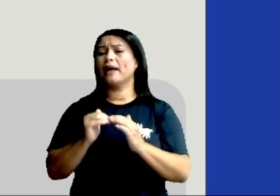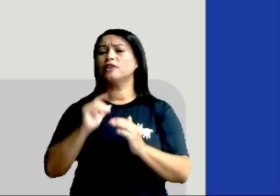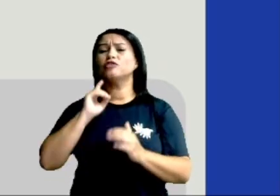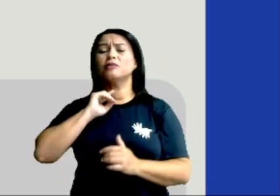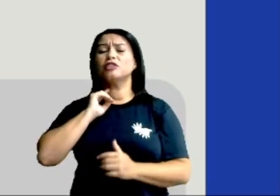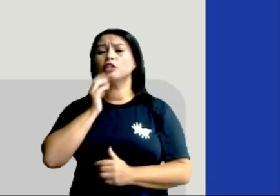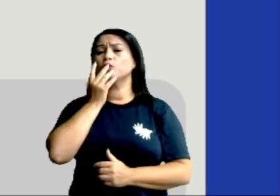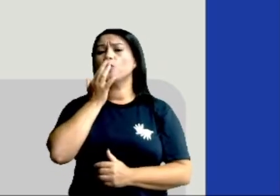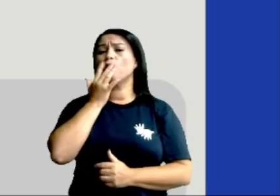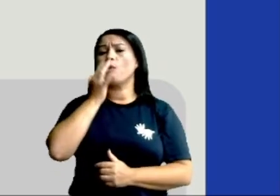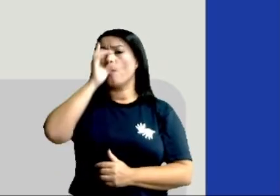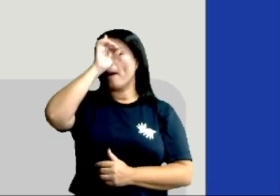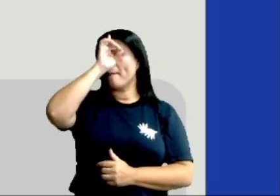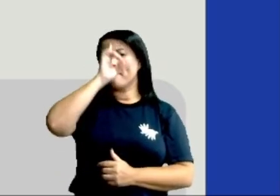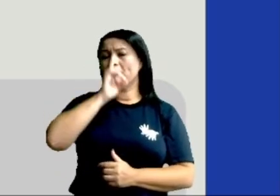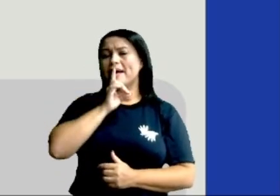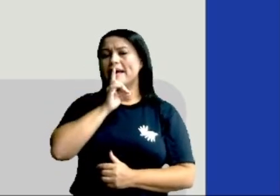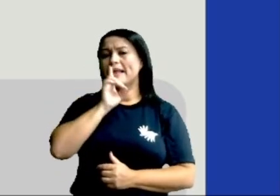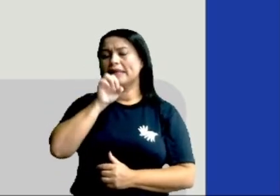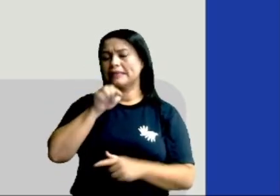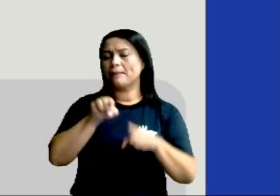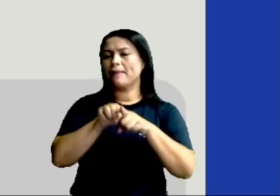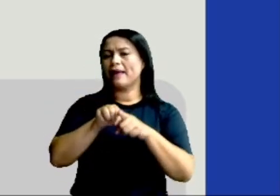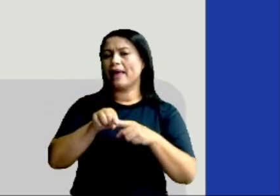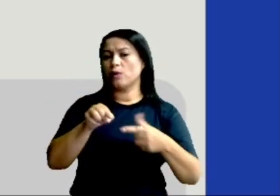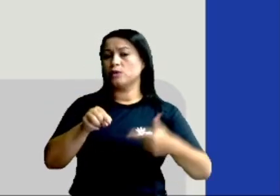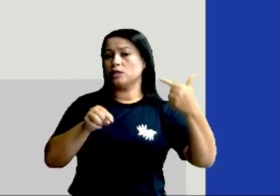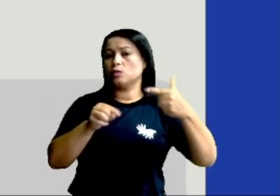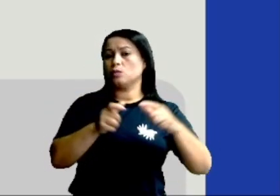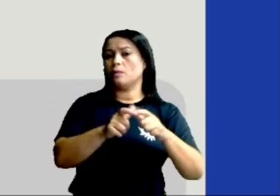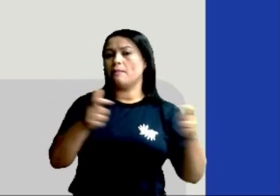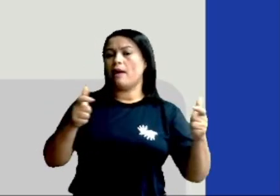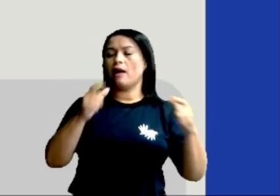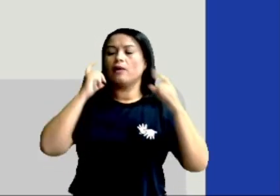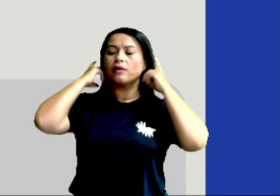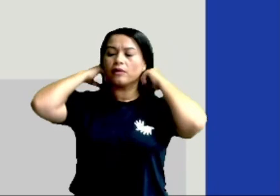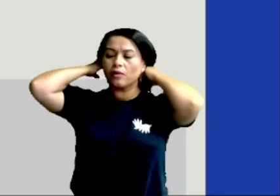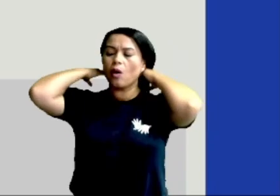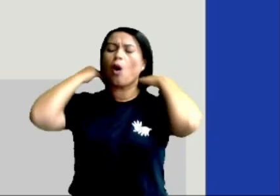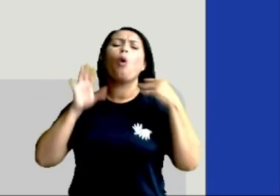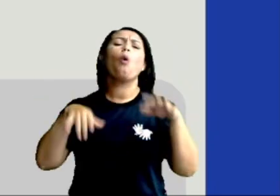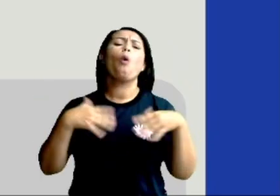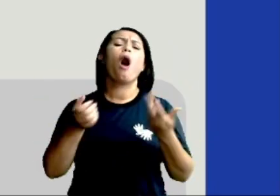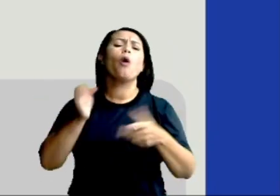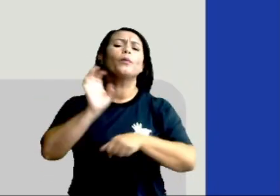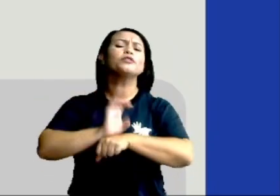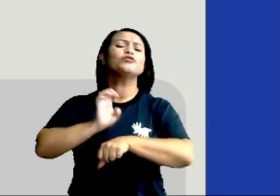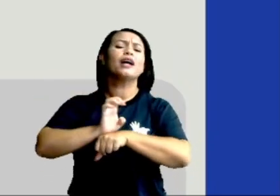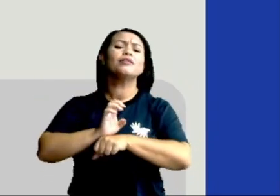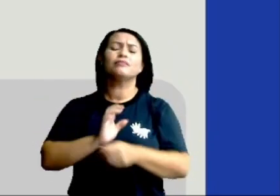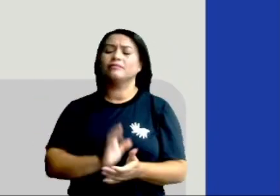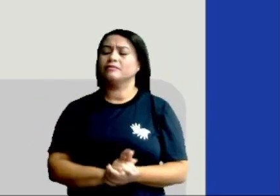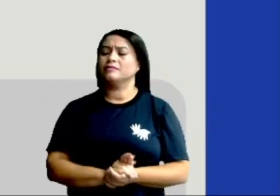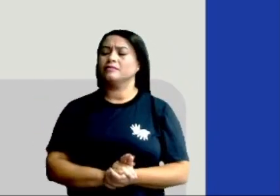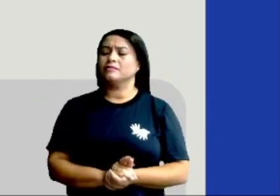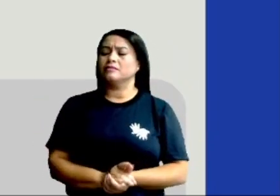Gerais, a parte amarela, que é o segundo maior, tá? Seria qual estado?